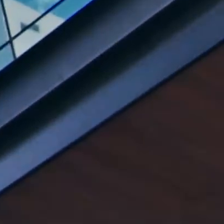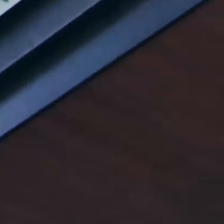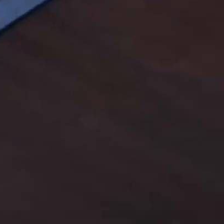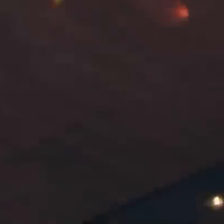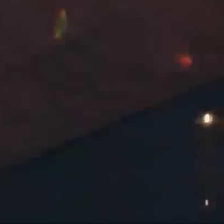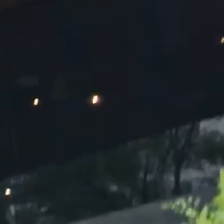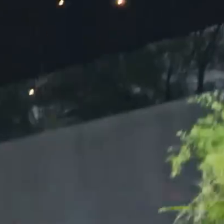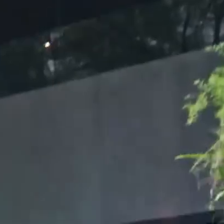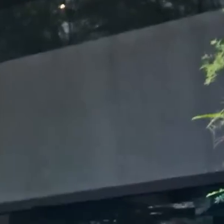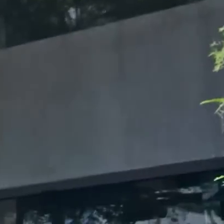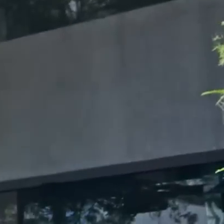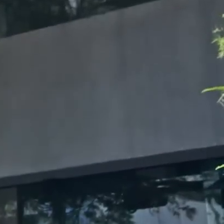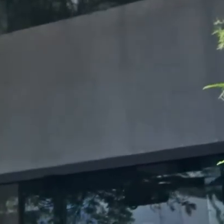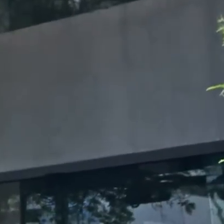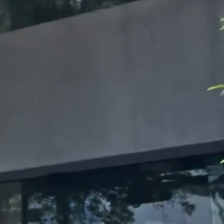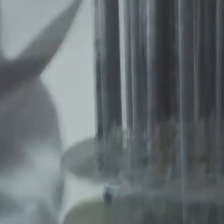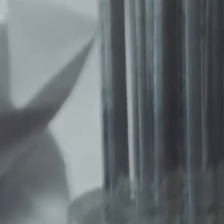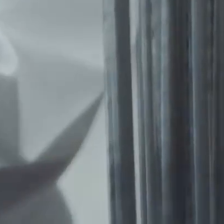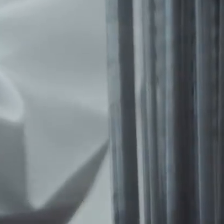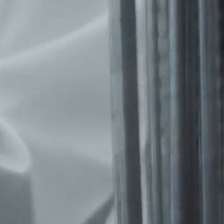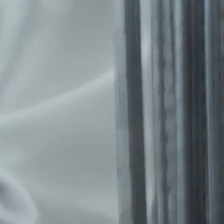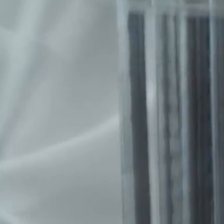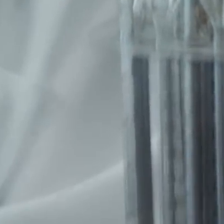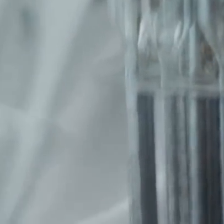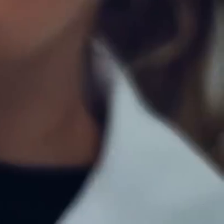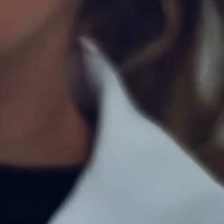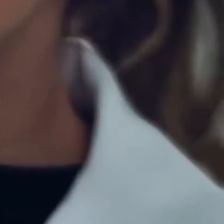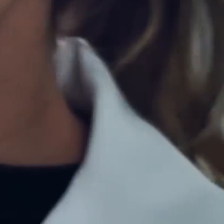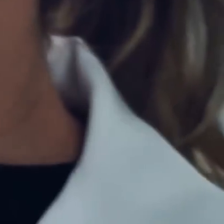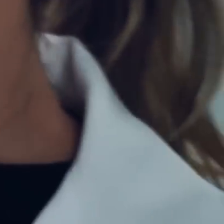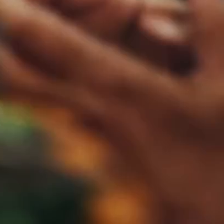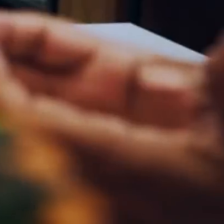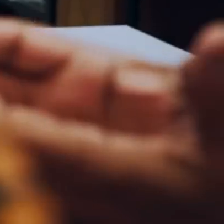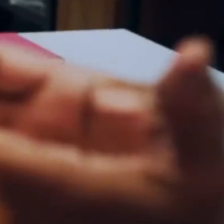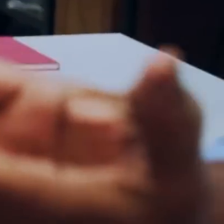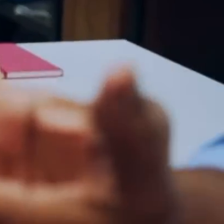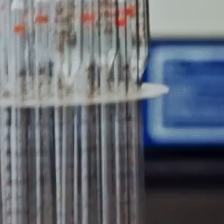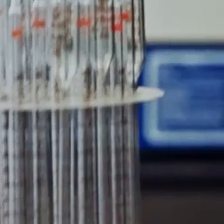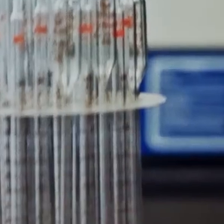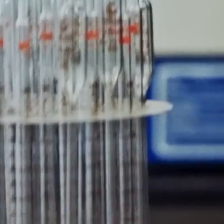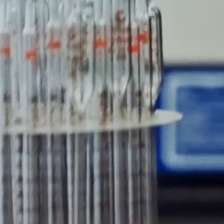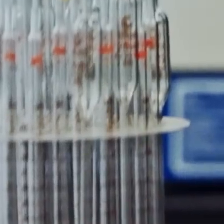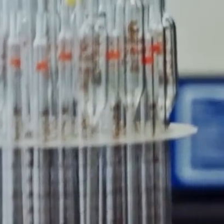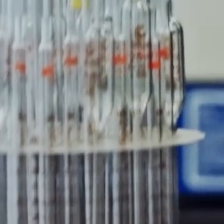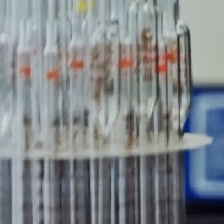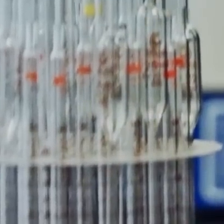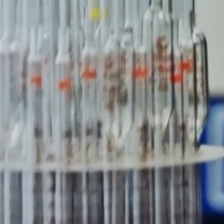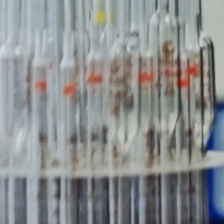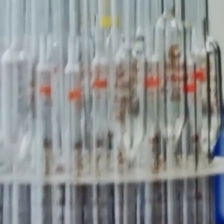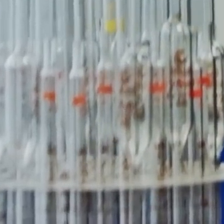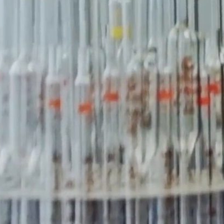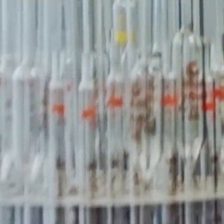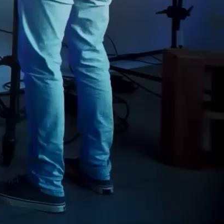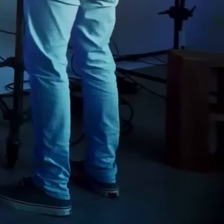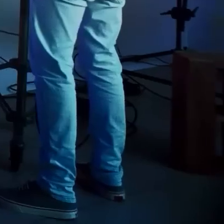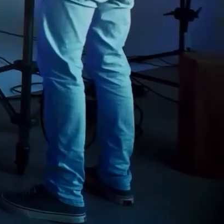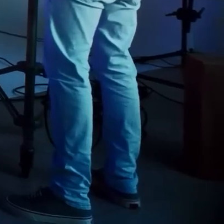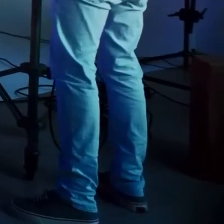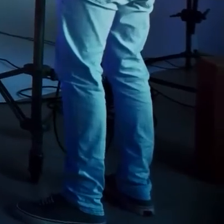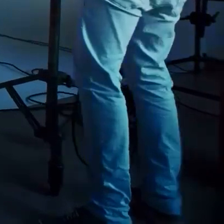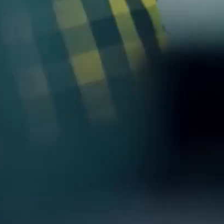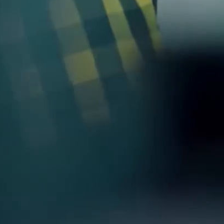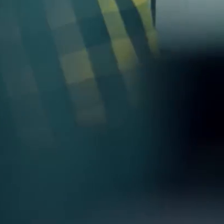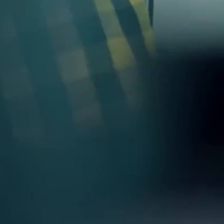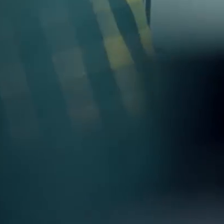O IBMEC quer saber qual é o seu negócio. O negócio da Alice é trazer soluções sustentáveis para processos produtivos. O